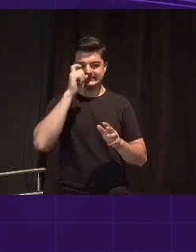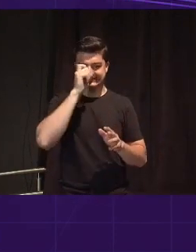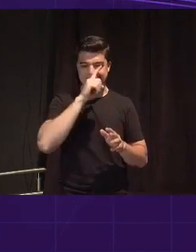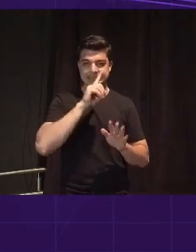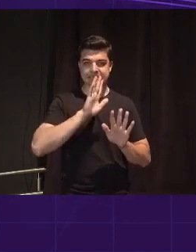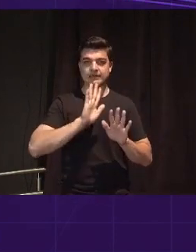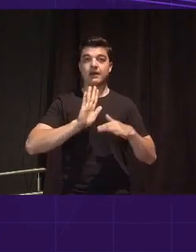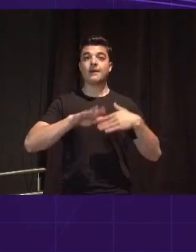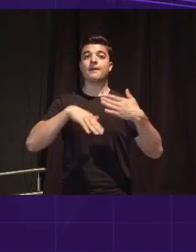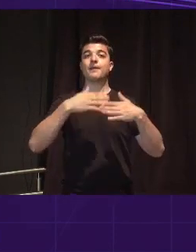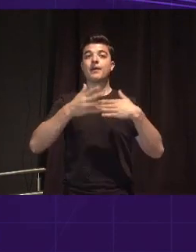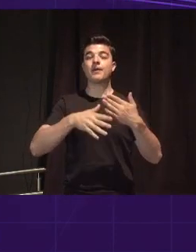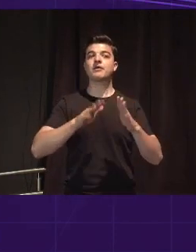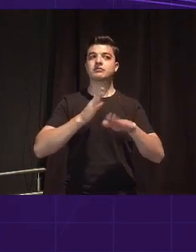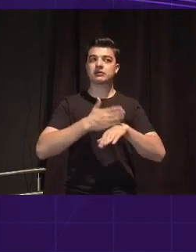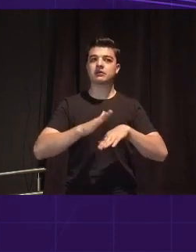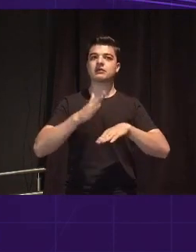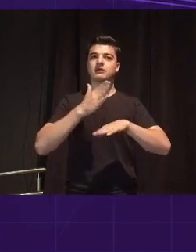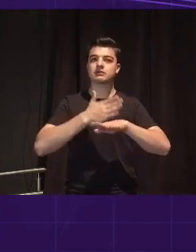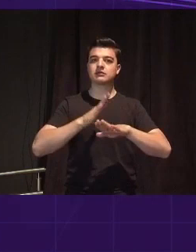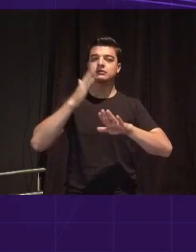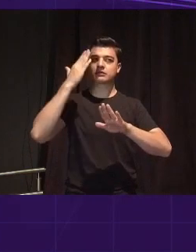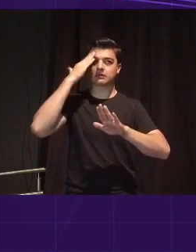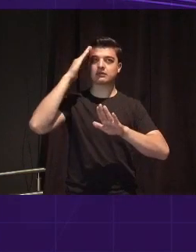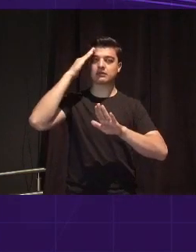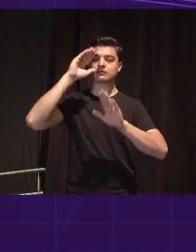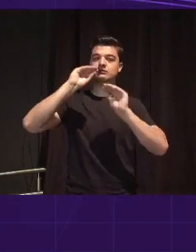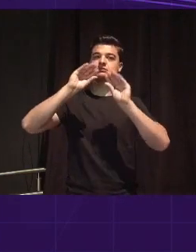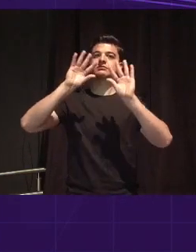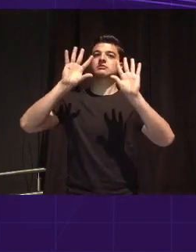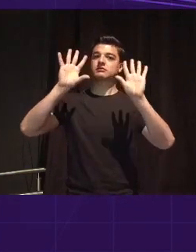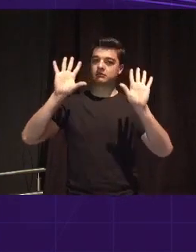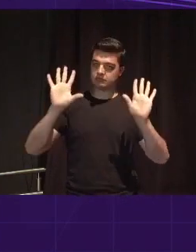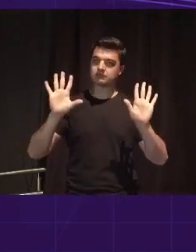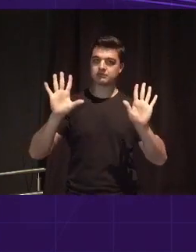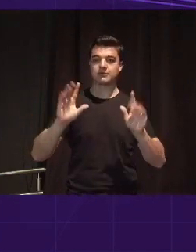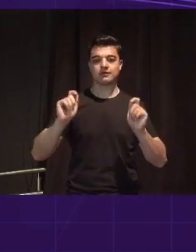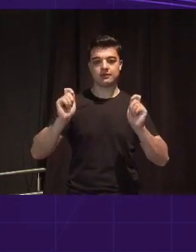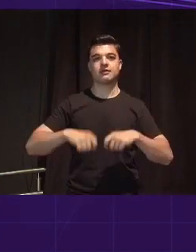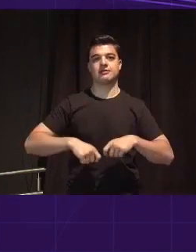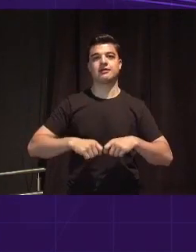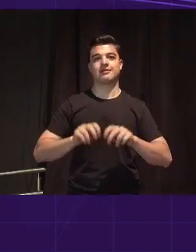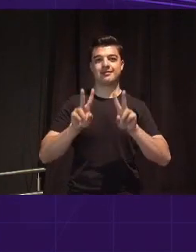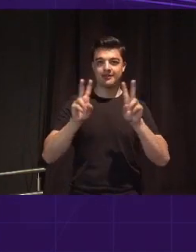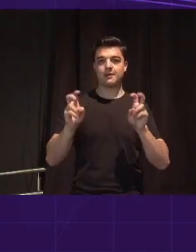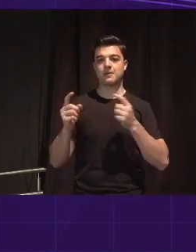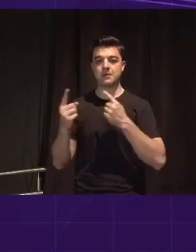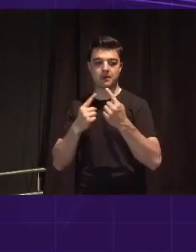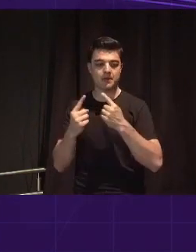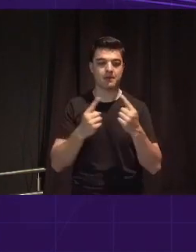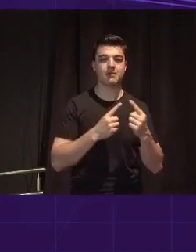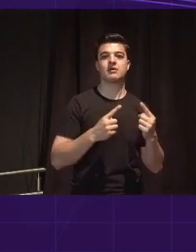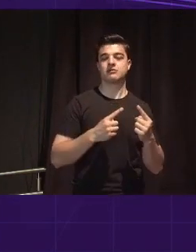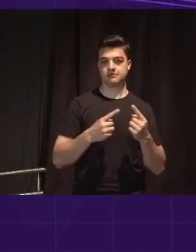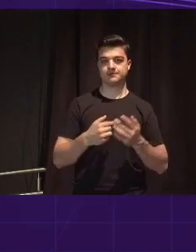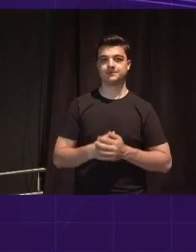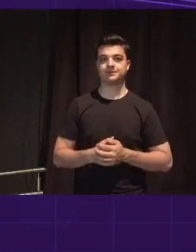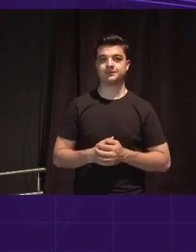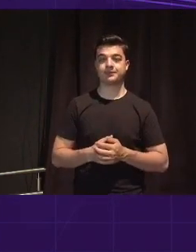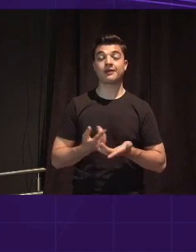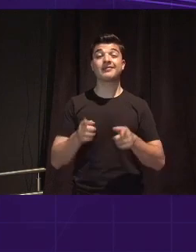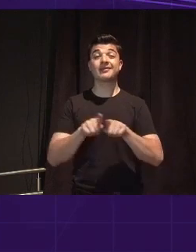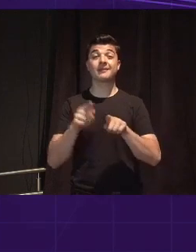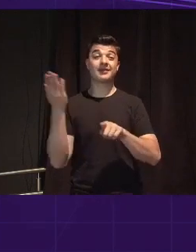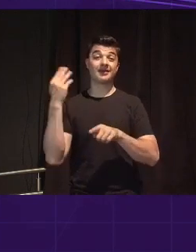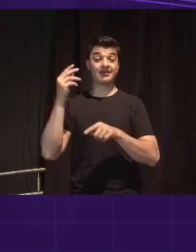educou os outros para que a gente pudesse falar sobre isso, né? A gente começou a falar sobre retorno de investimento. Não é que a gente nunca falava, mas